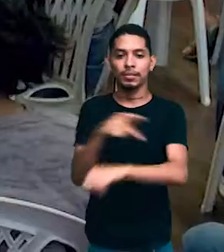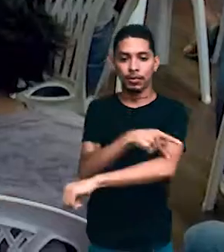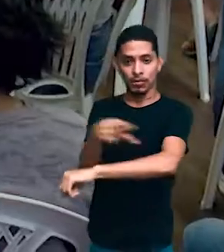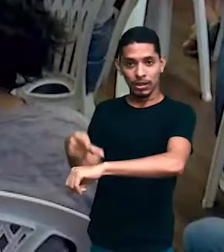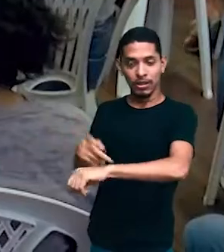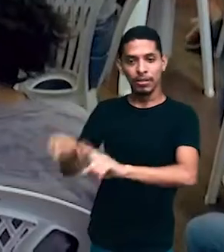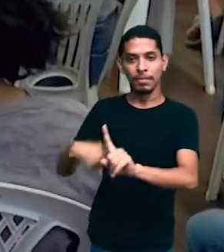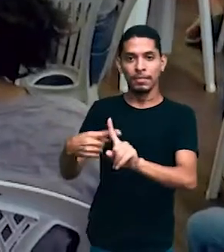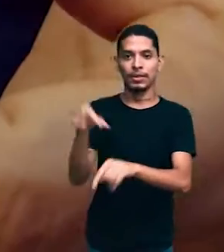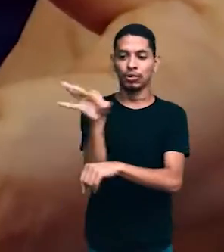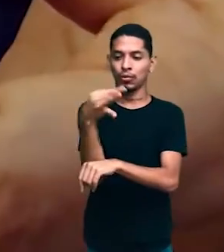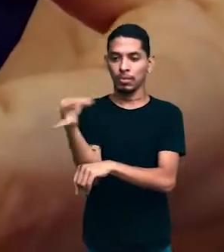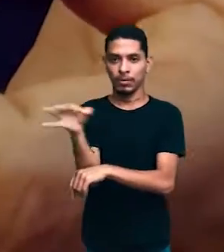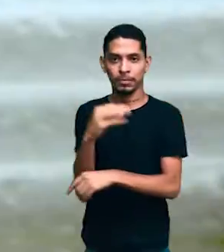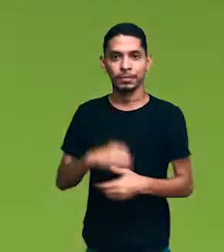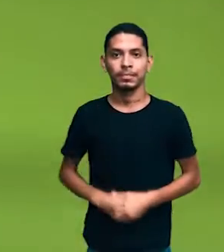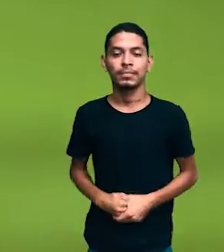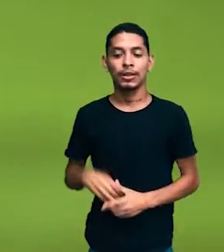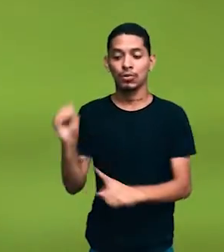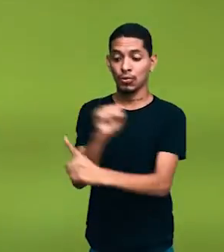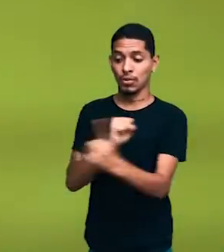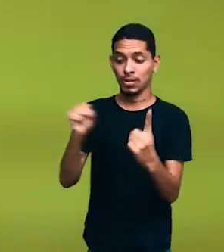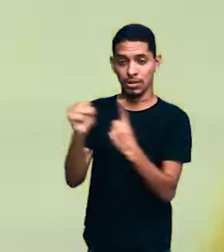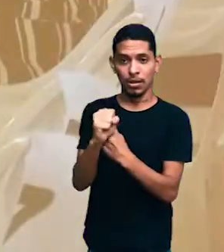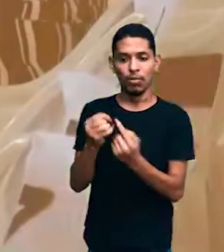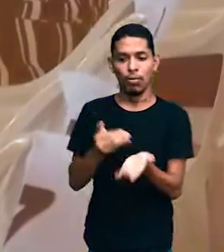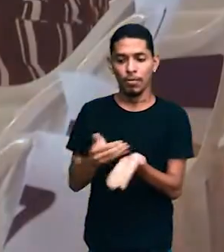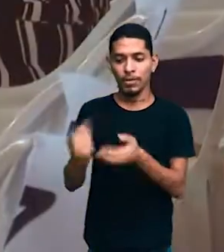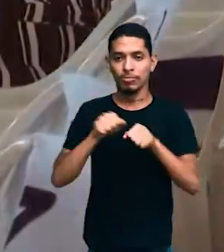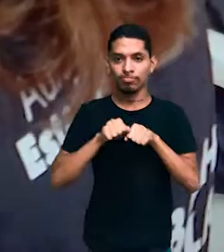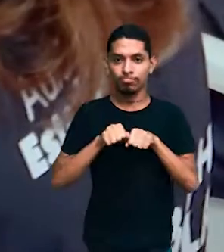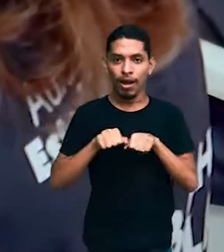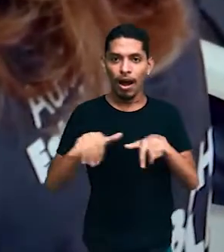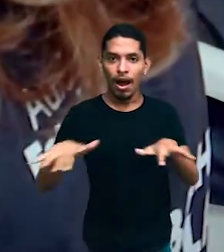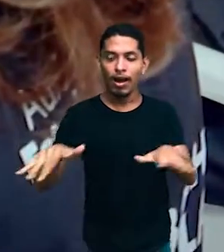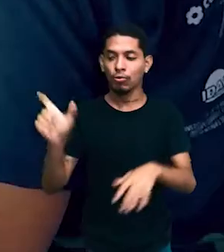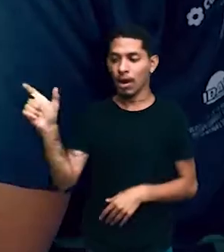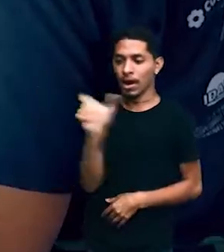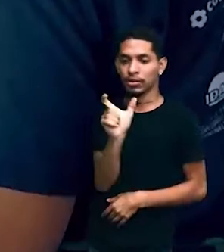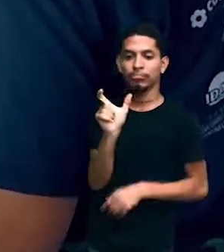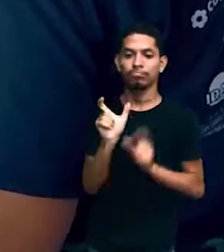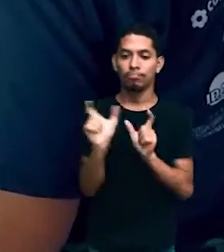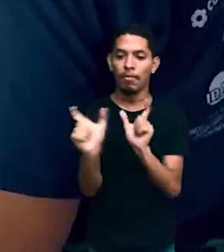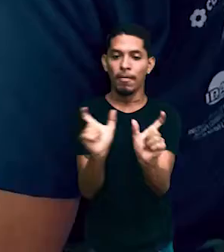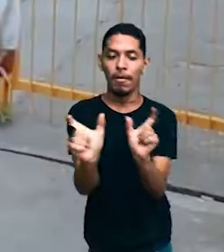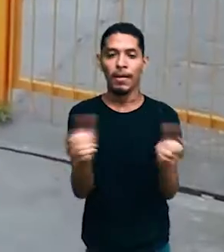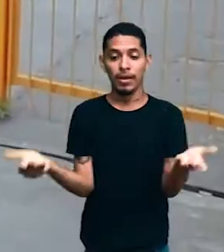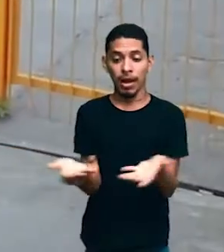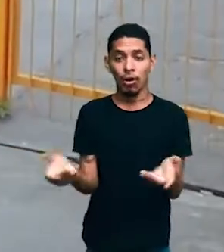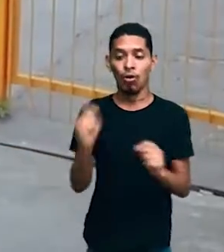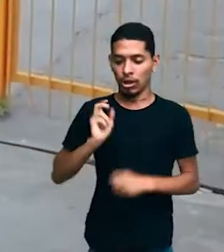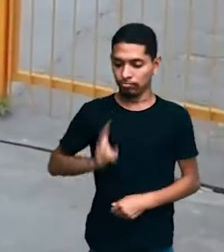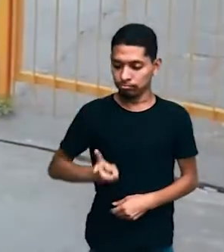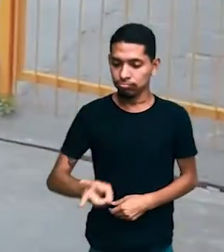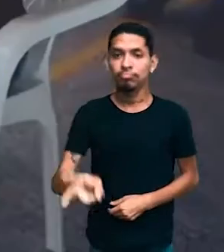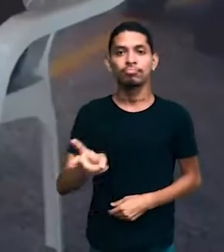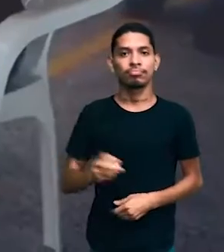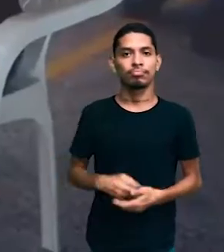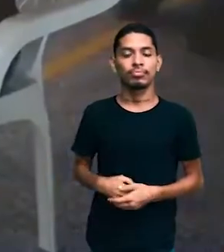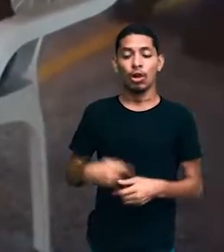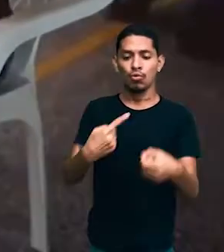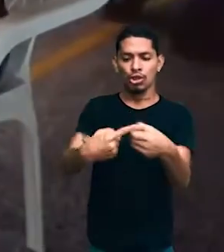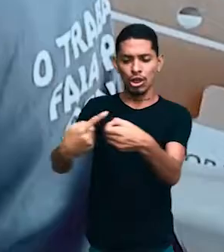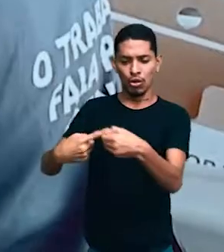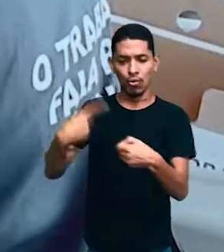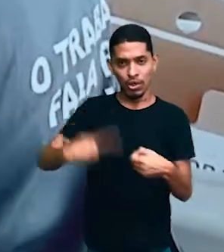Plaza, Ponta Negra e Sumaúma. Social. Começou a distribuição dos cartões do auxílio estadual, que agora é